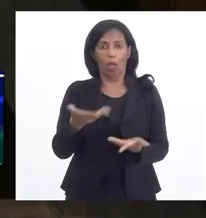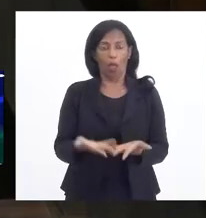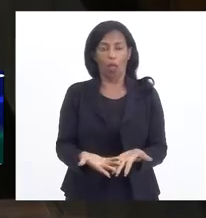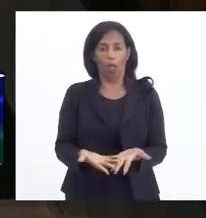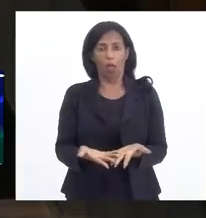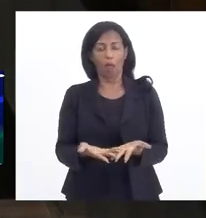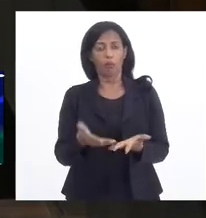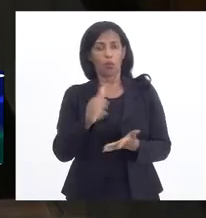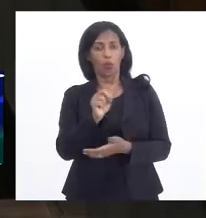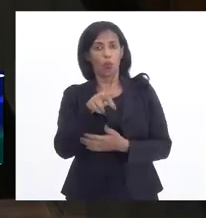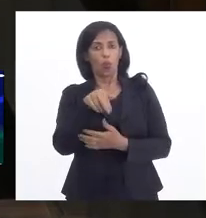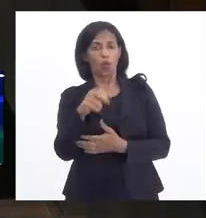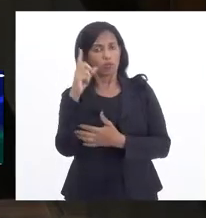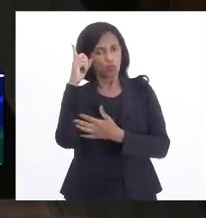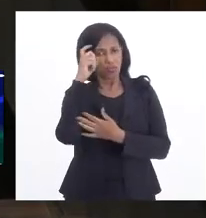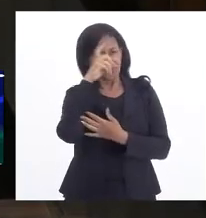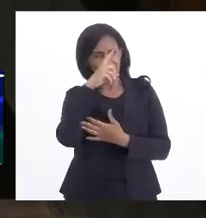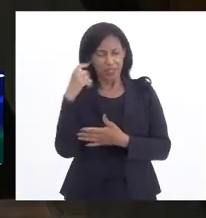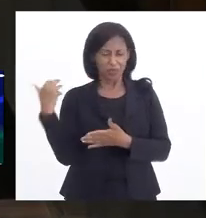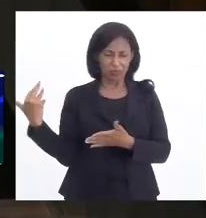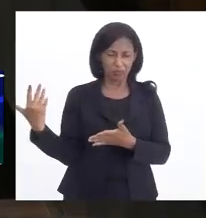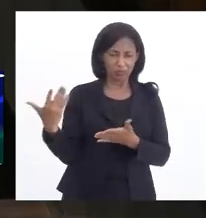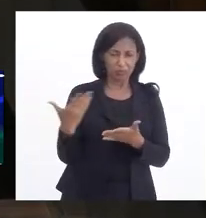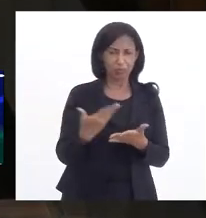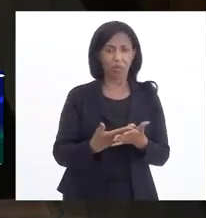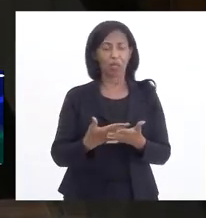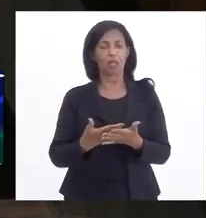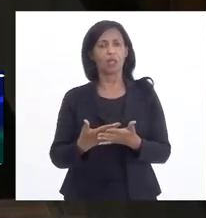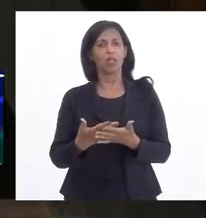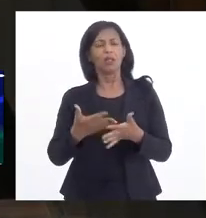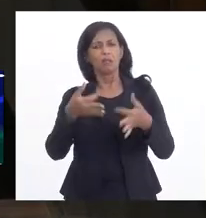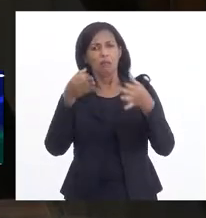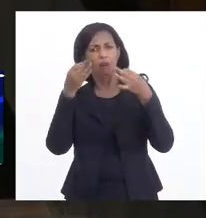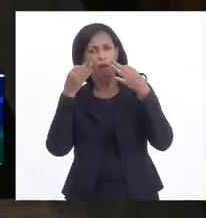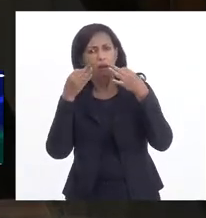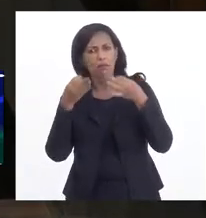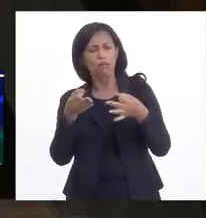um ano letivo já muito difícil, enfim. E aí,